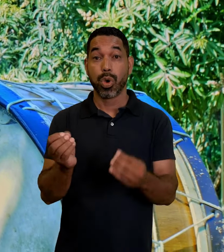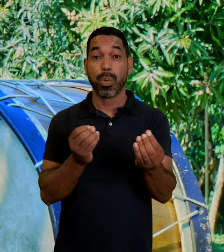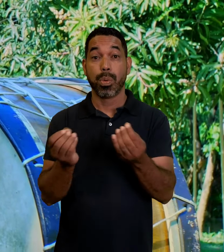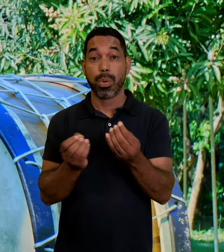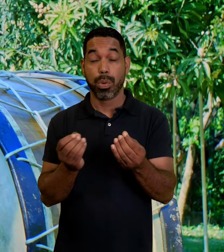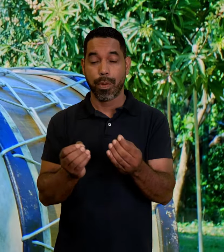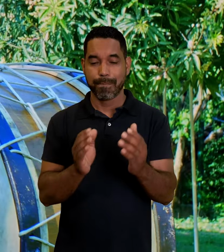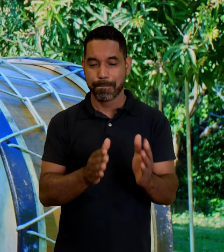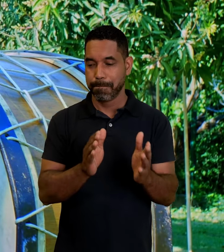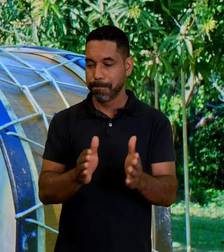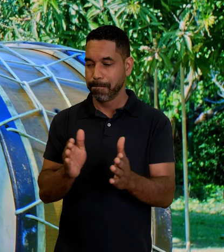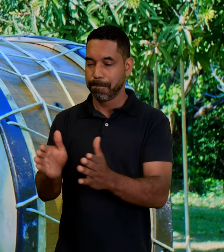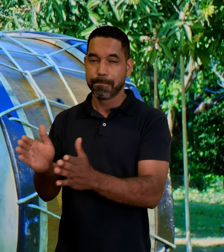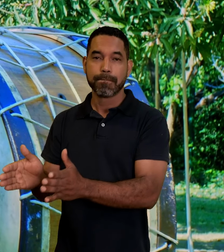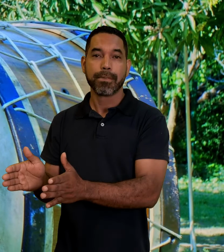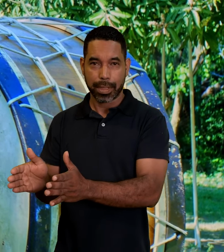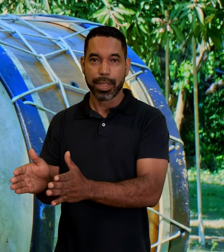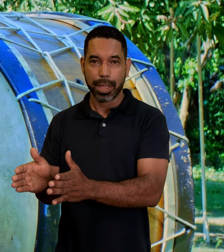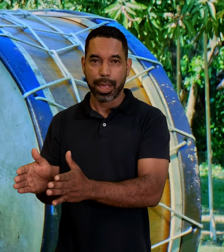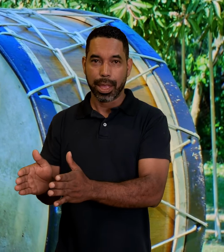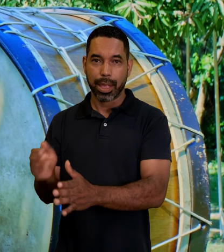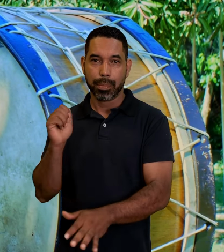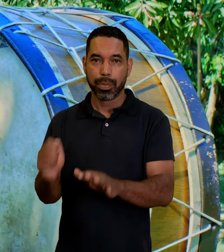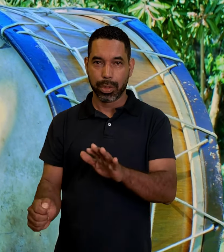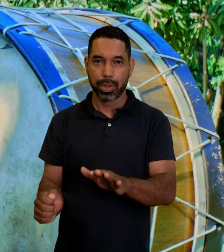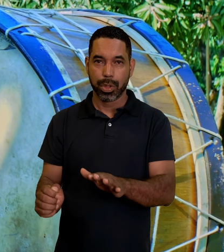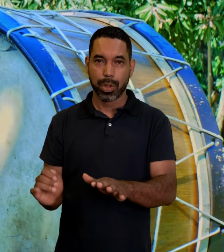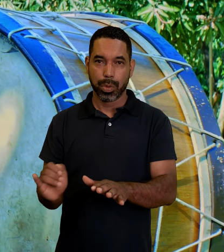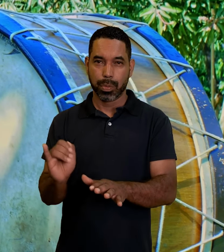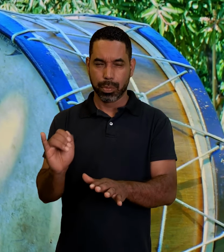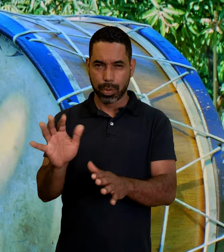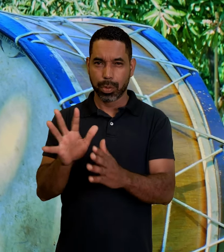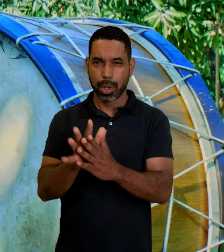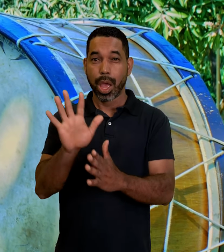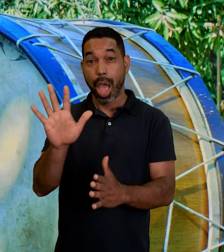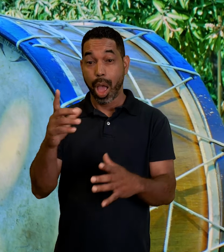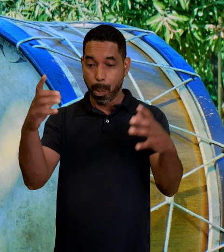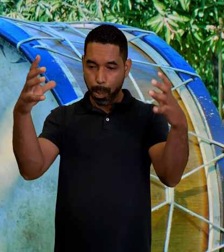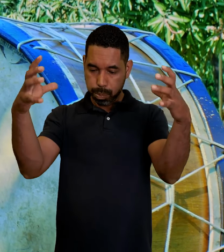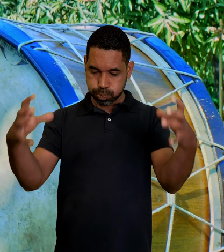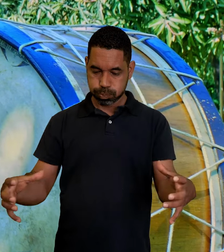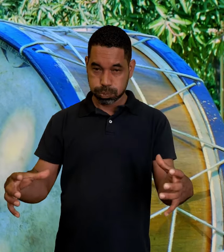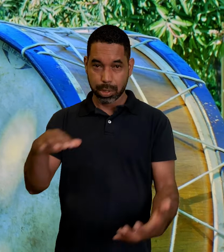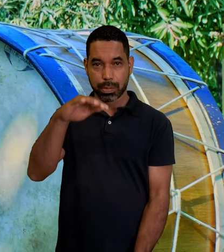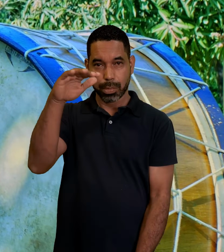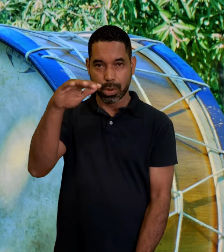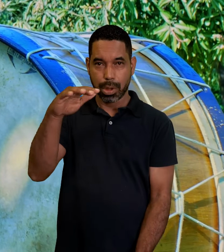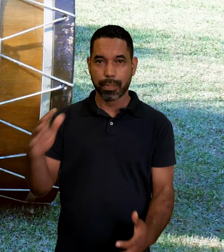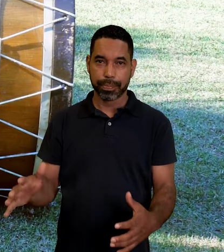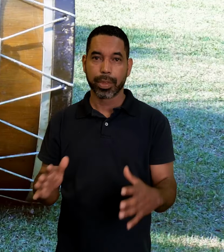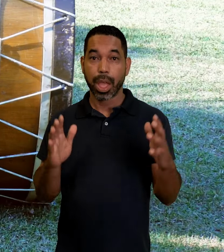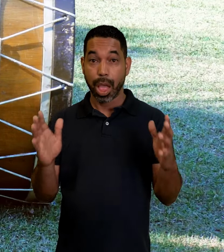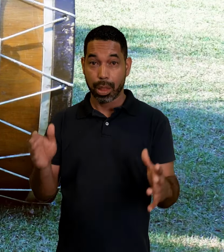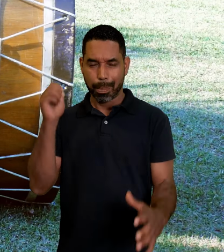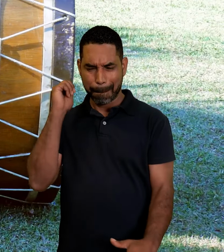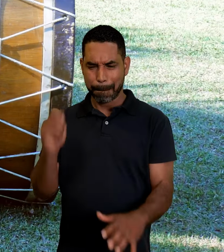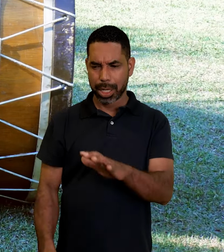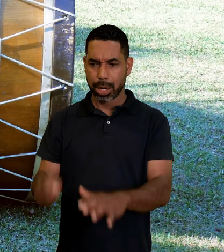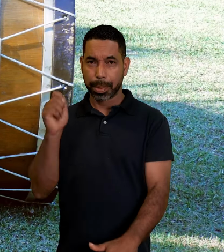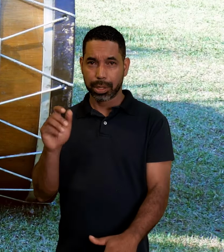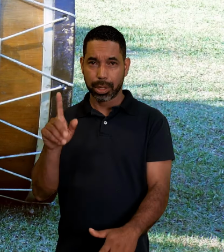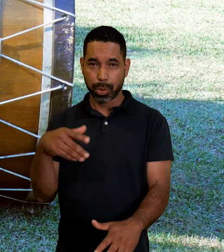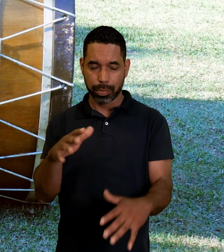obedece quase que uma regra, né, africana de música, onde o mais grave é o solista. O bumbo maior sola, o surdinho